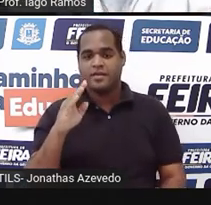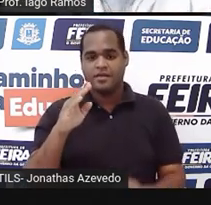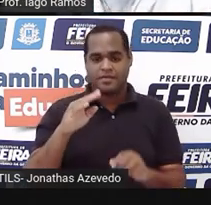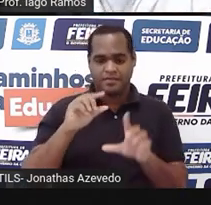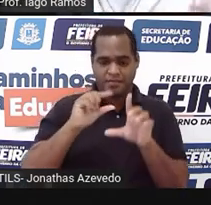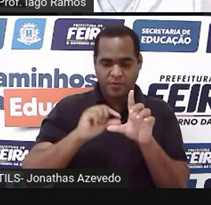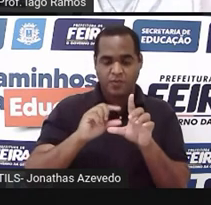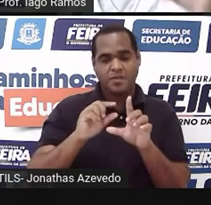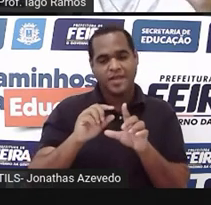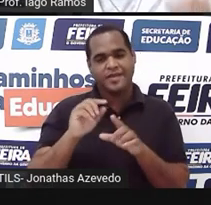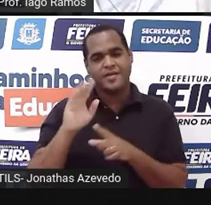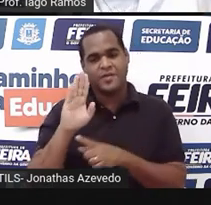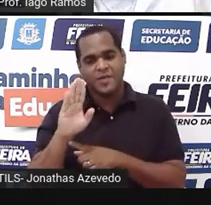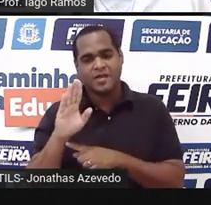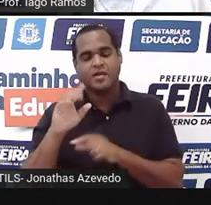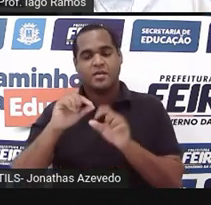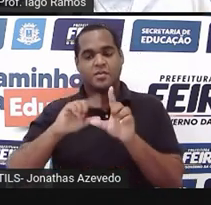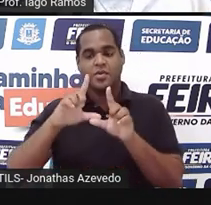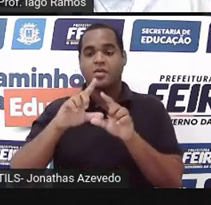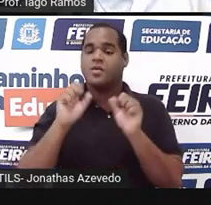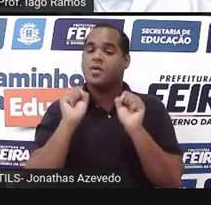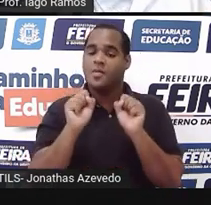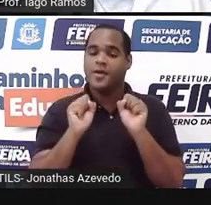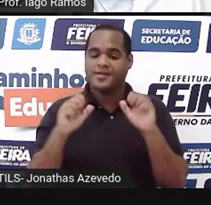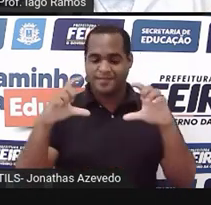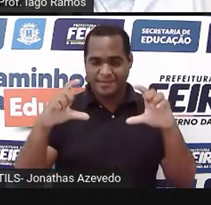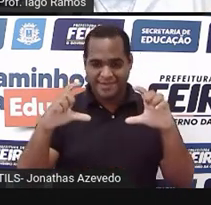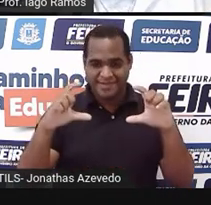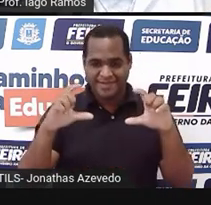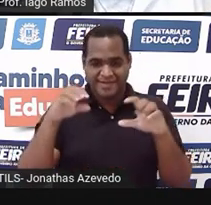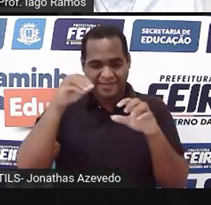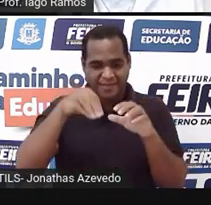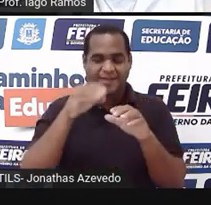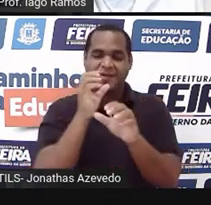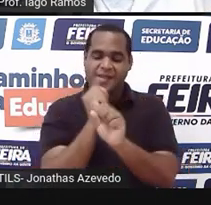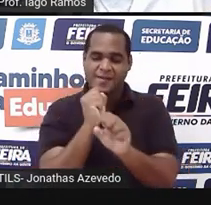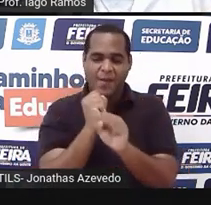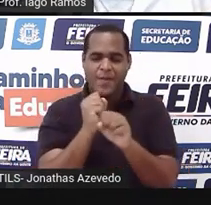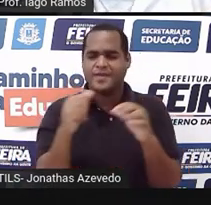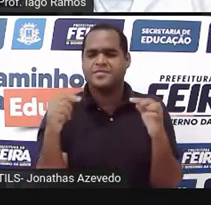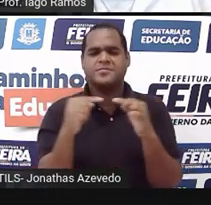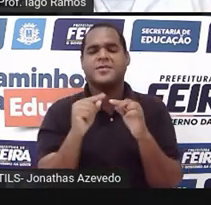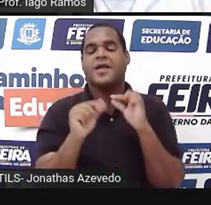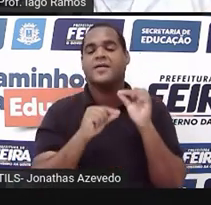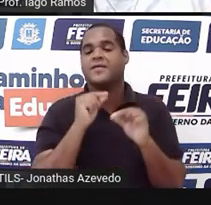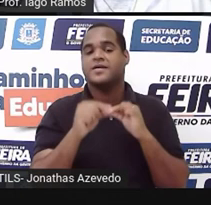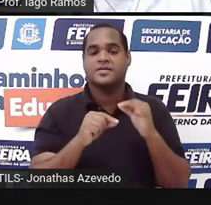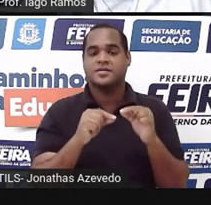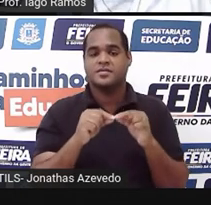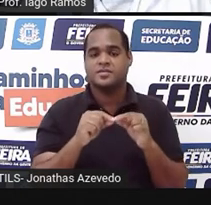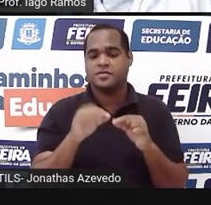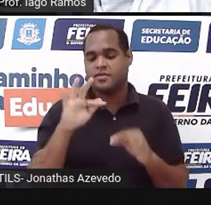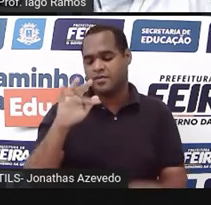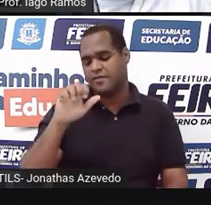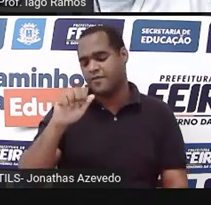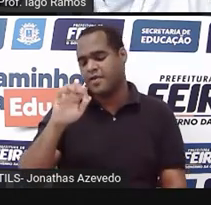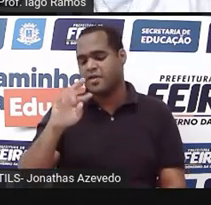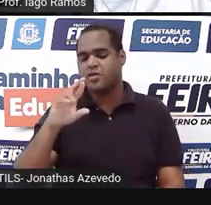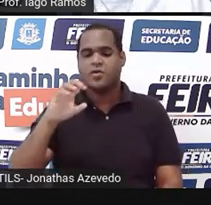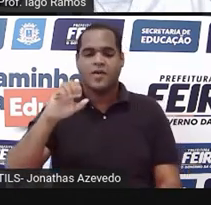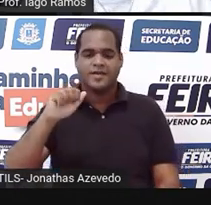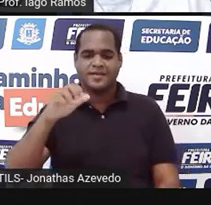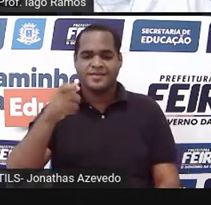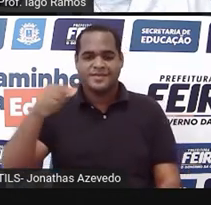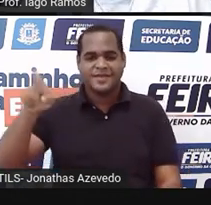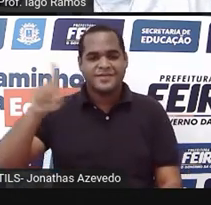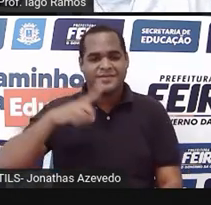eu escrevo uma soma dentro dos parênteses tá Isso se chama é fatoração por fator comum